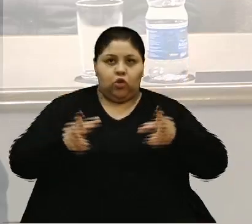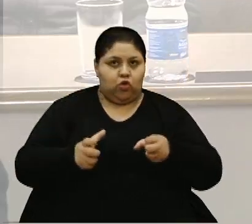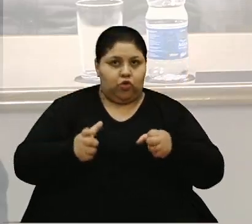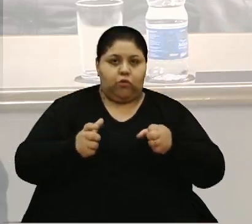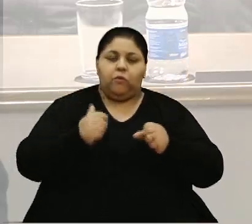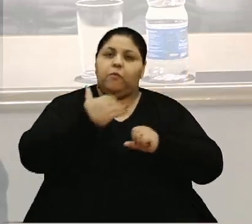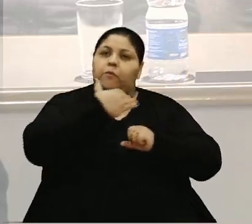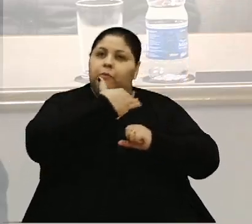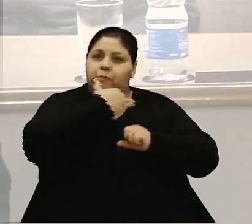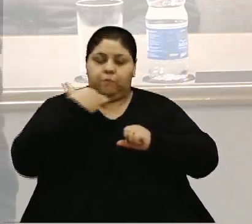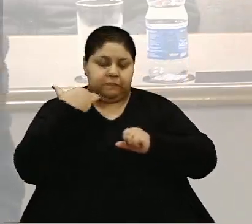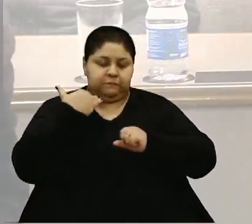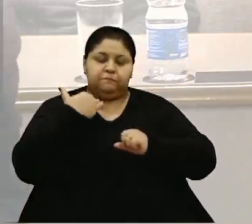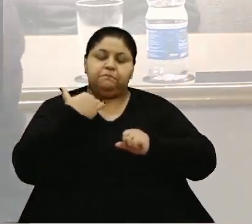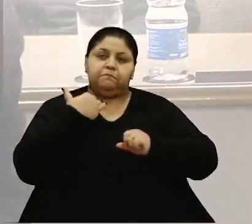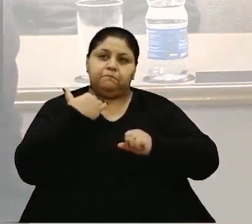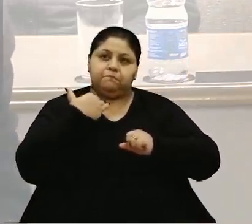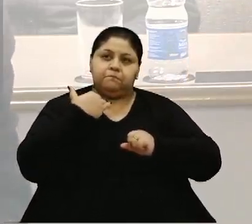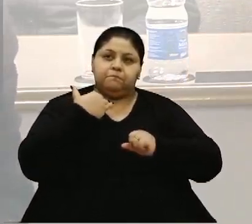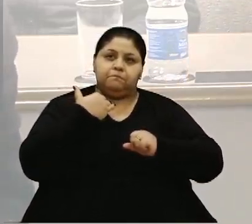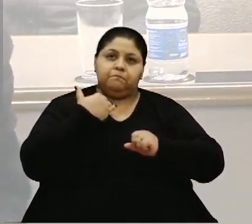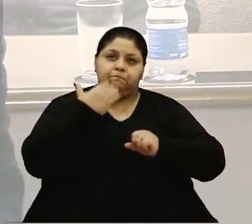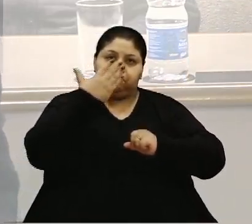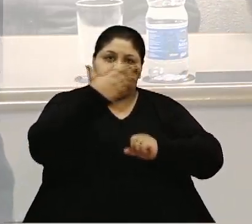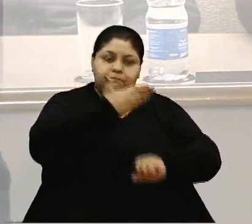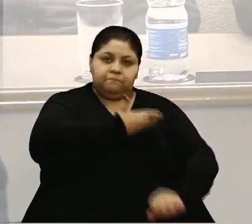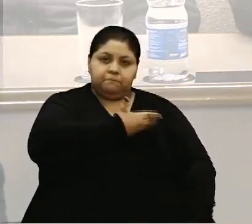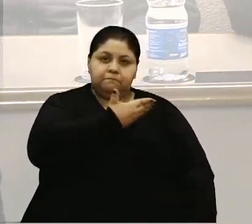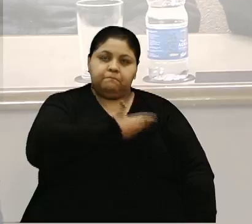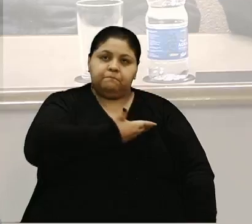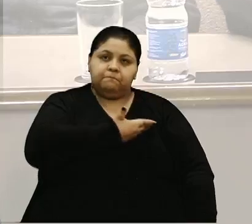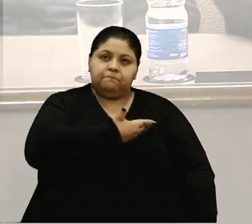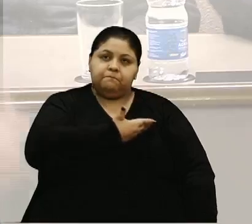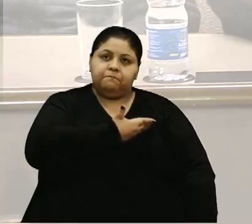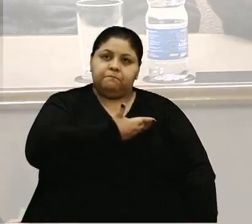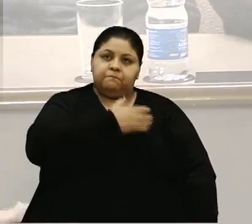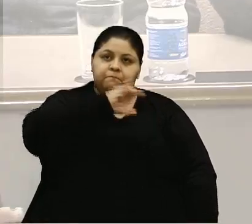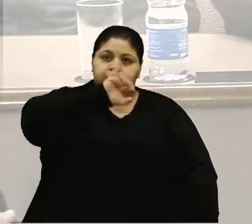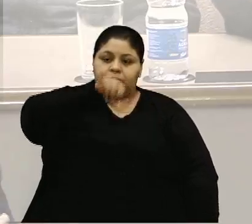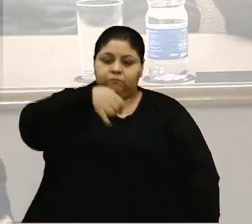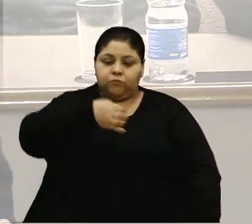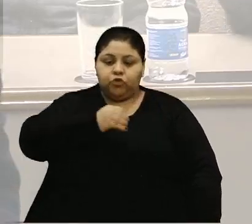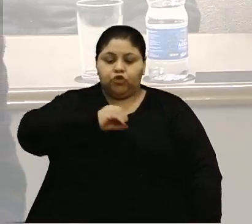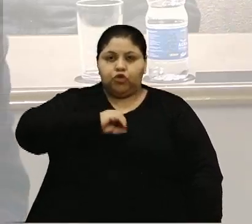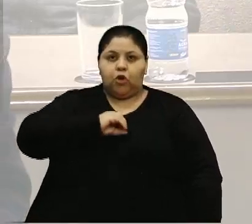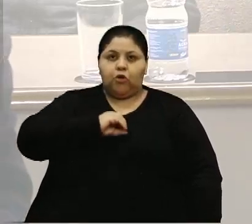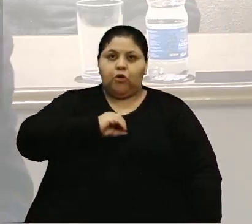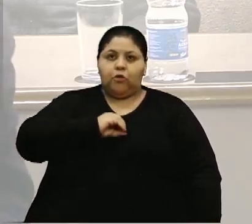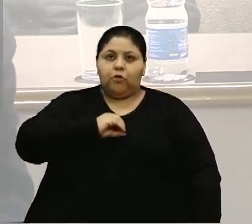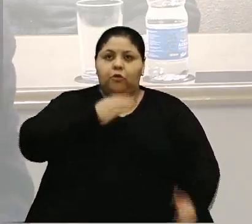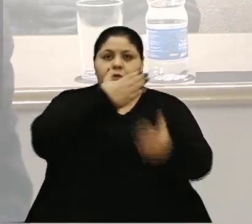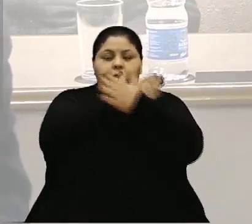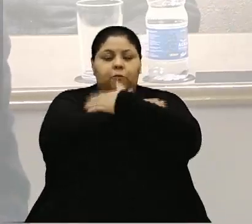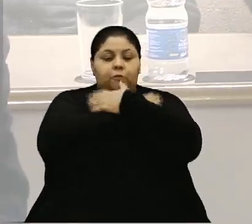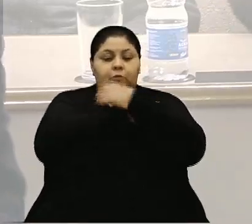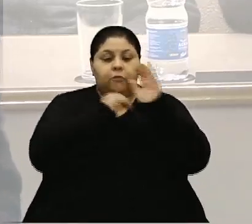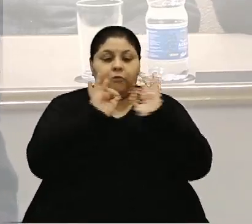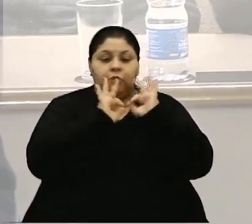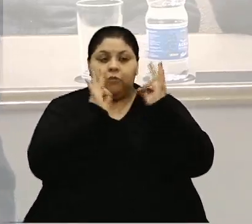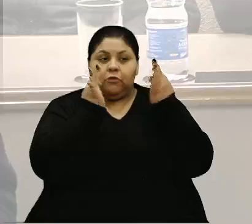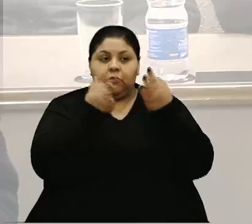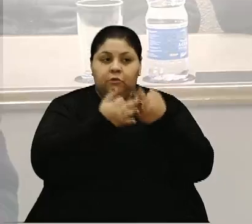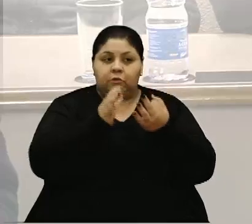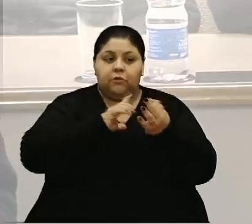passagem, pela morte do nosso amigo Jó Arce. Então, um grande abraço à família e que